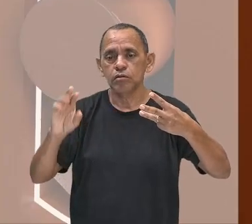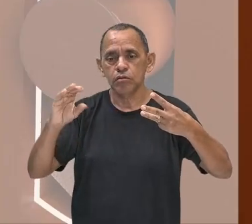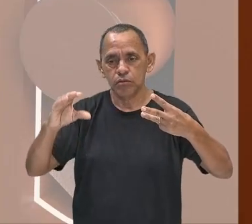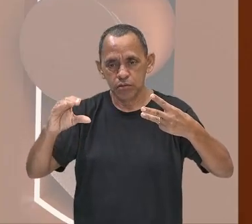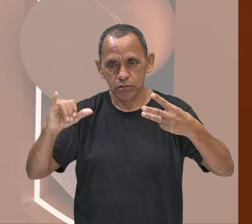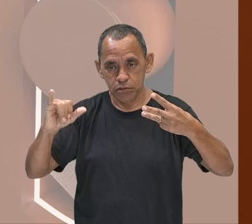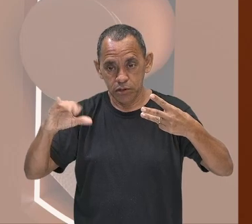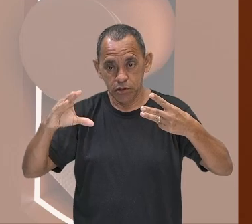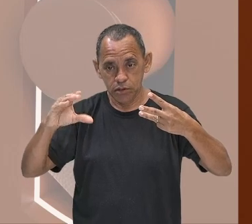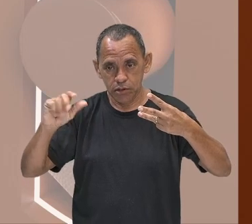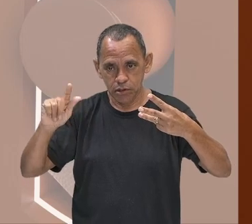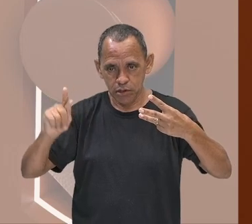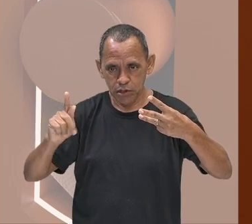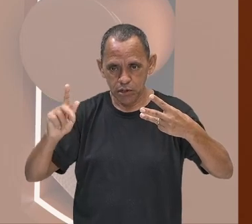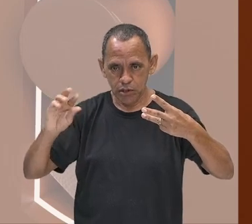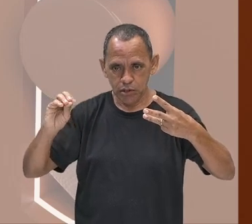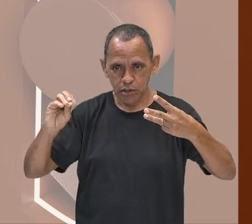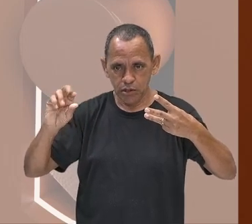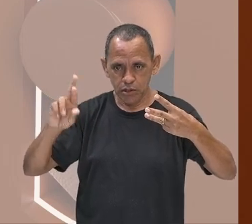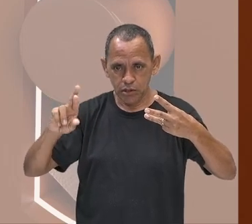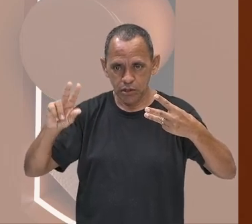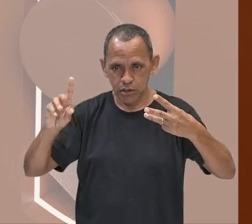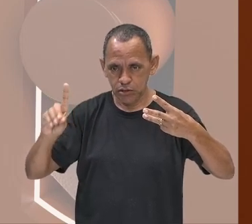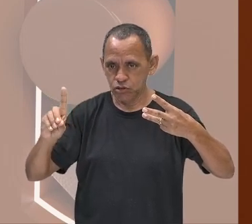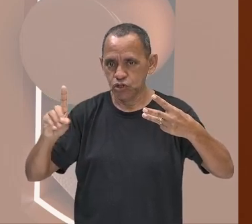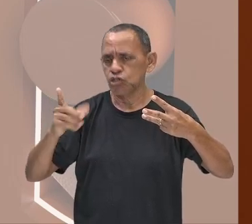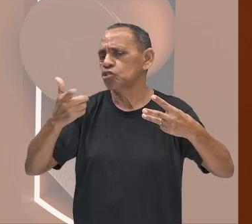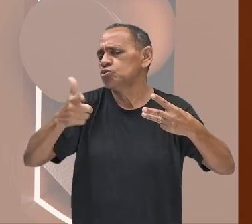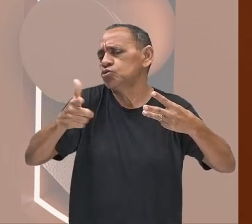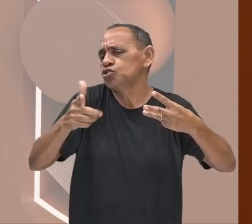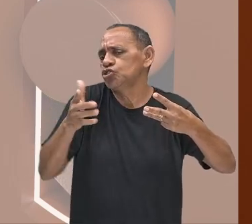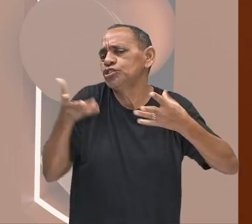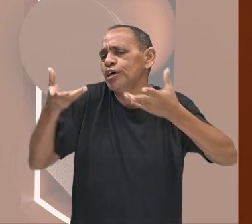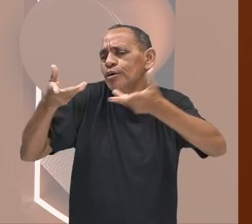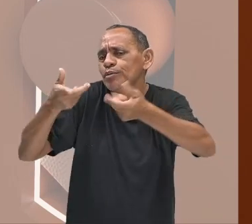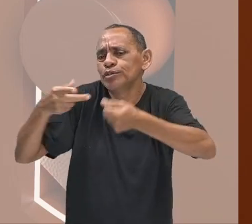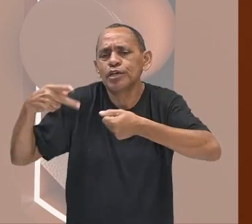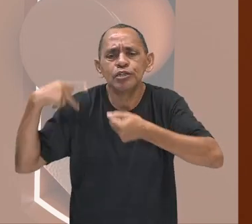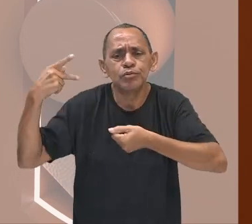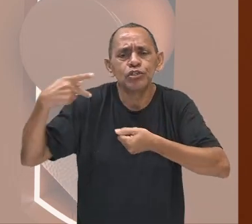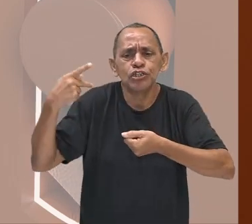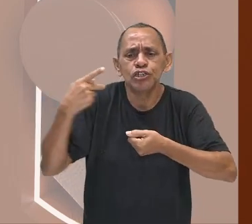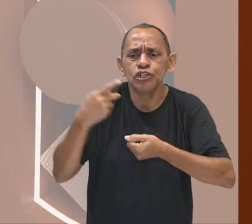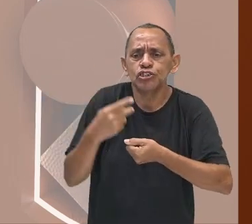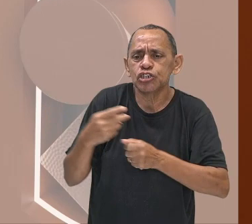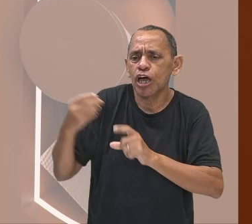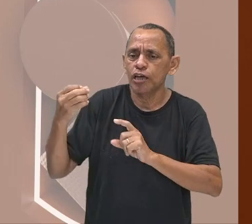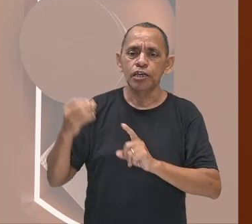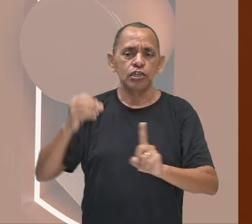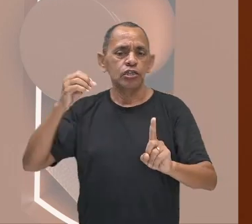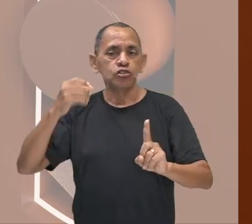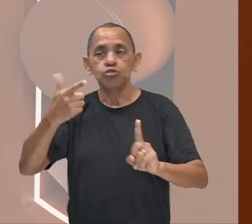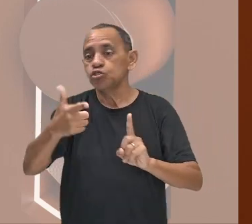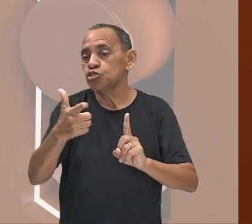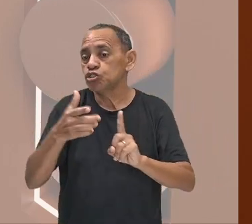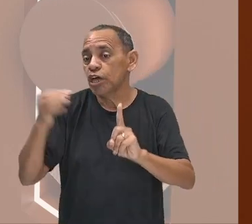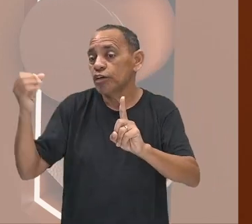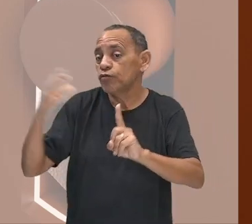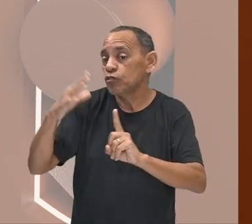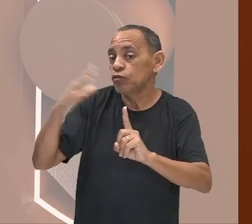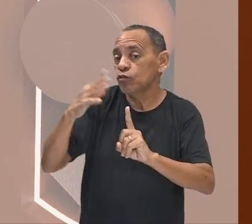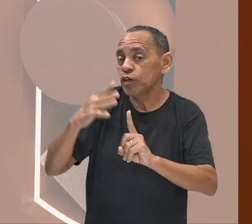Richard não tinha a mesma habilidade política de seu pai. Então, a própria burguesia e o próprio parlamento,